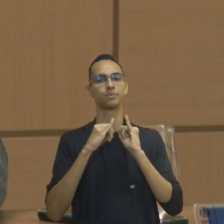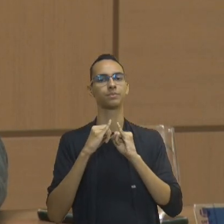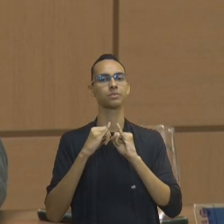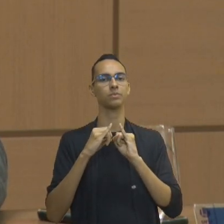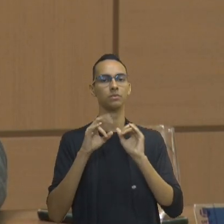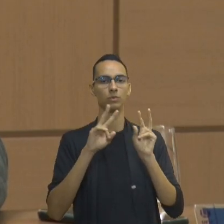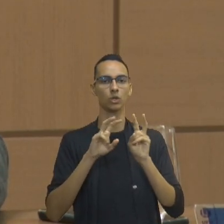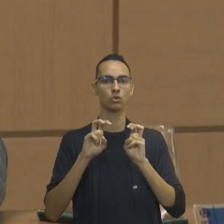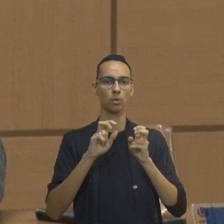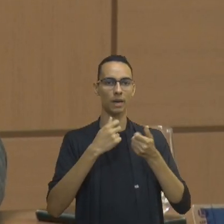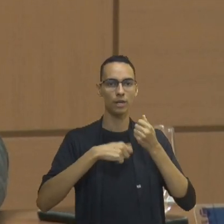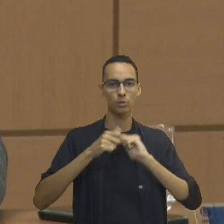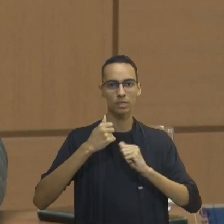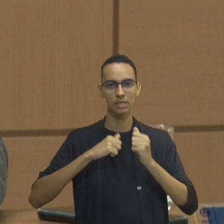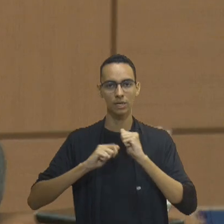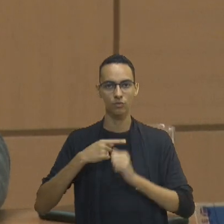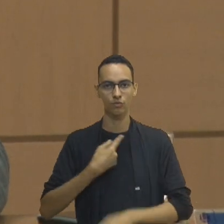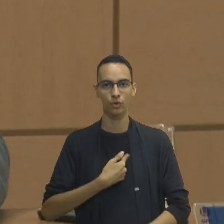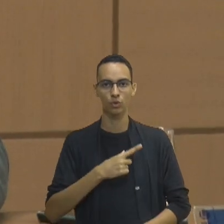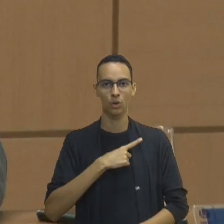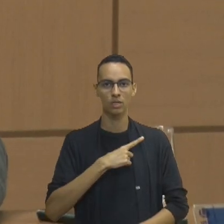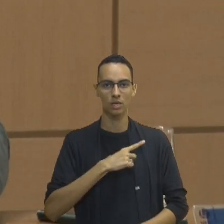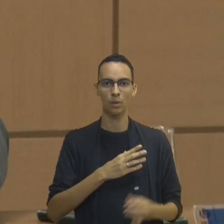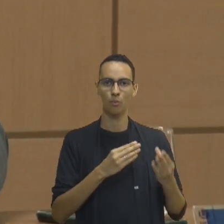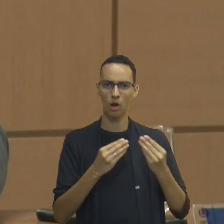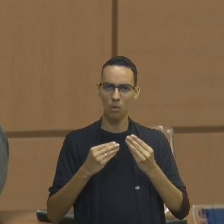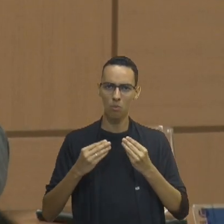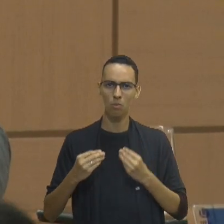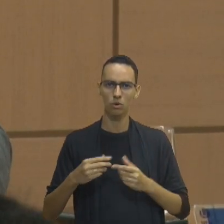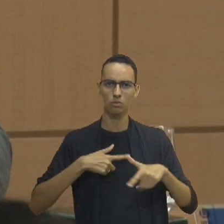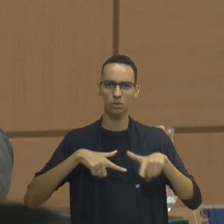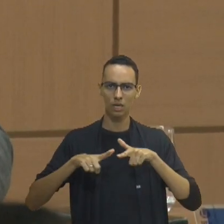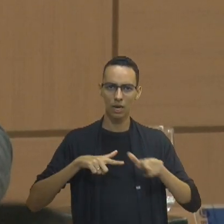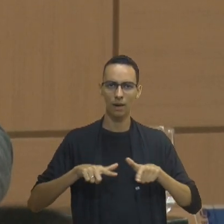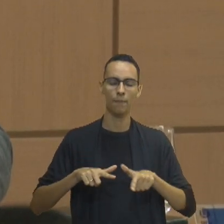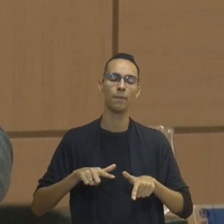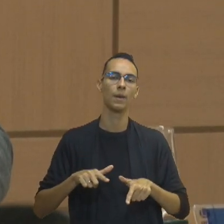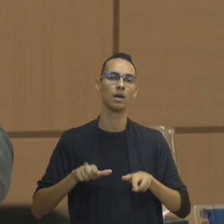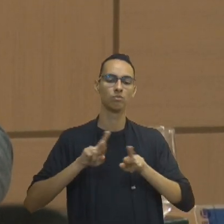acadêmicas e administrativas que a gente tem, que são muito heterogêneas, muito diversas,